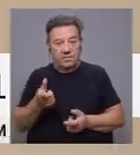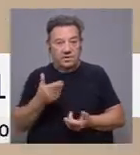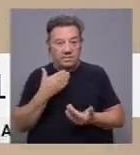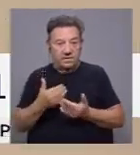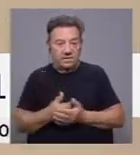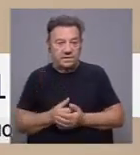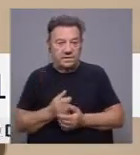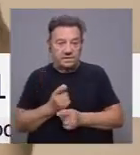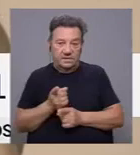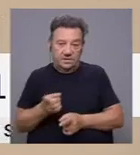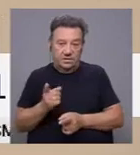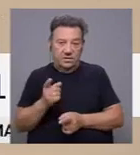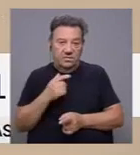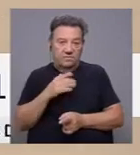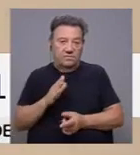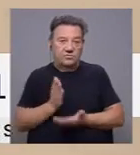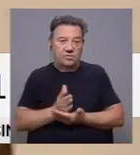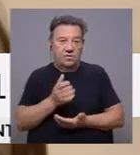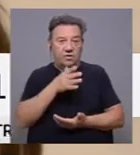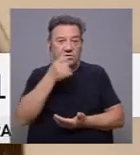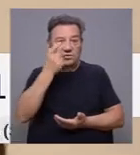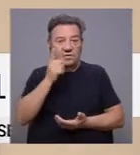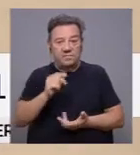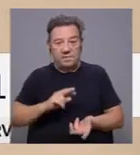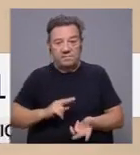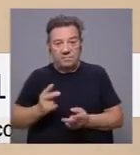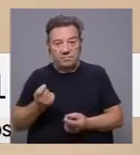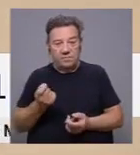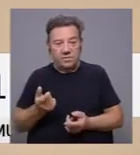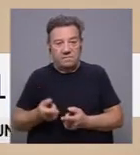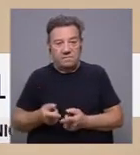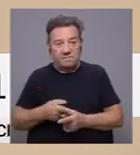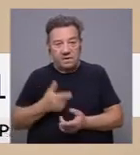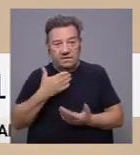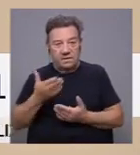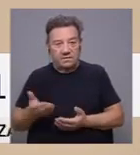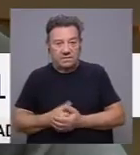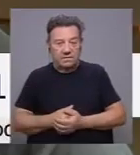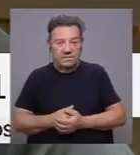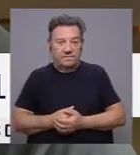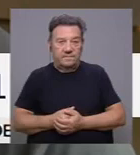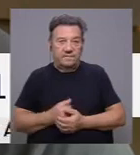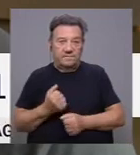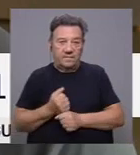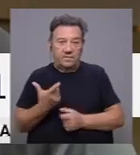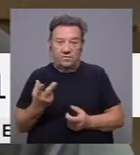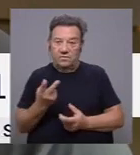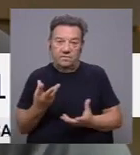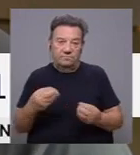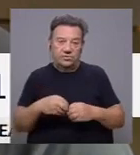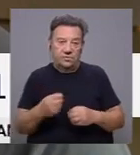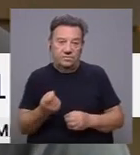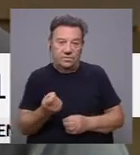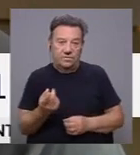peça em si, não nos ficarmos só pelo conto, mas passarmos um pouco mais para o teatro, a obra. Então misturámos um pouco das